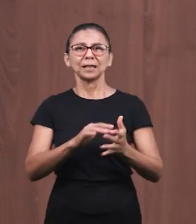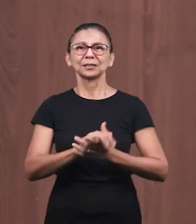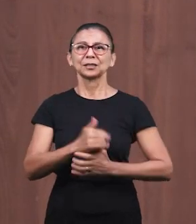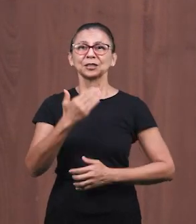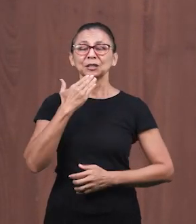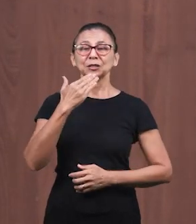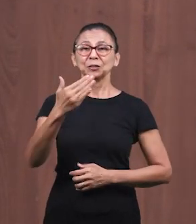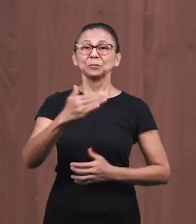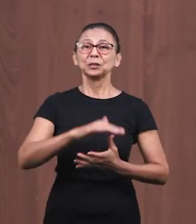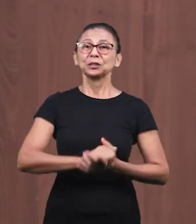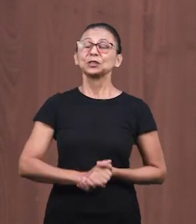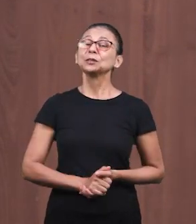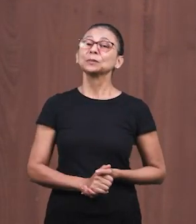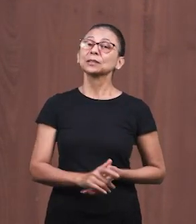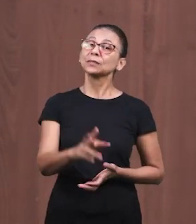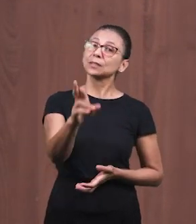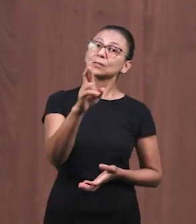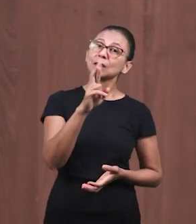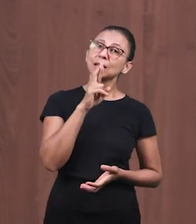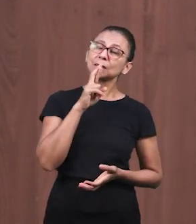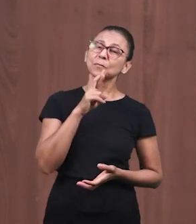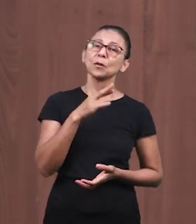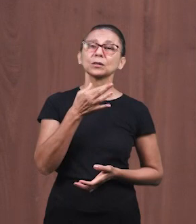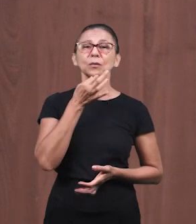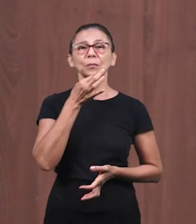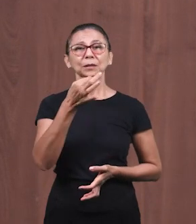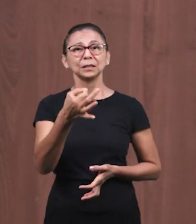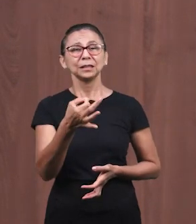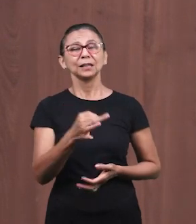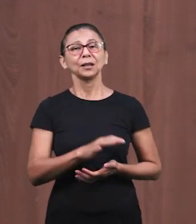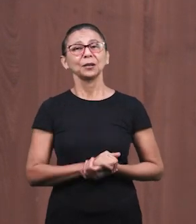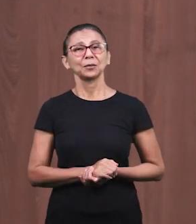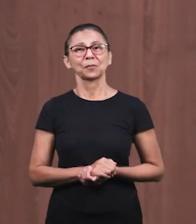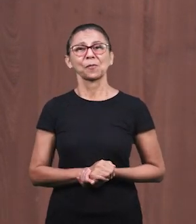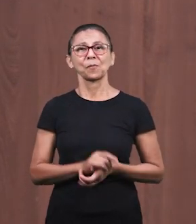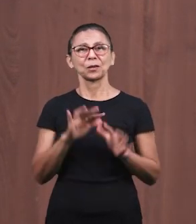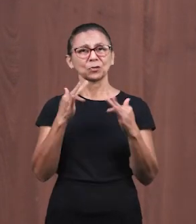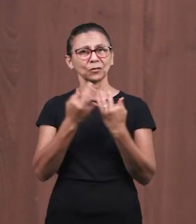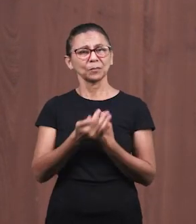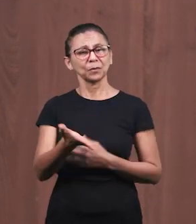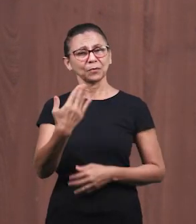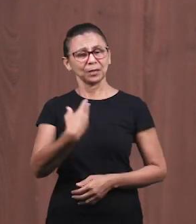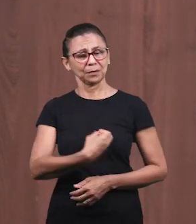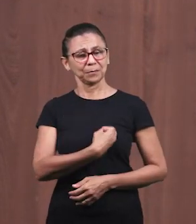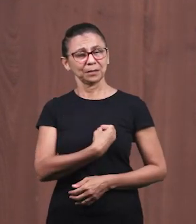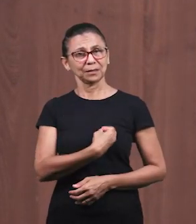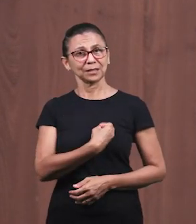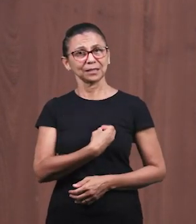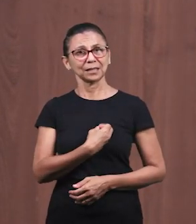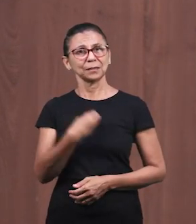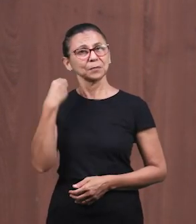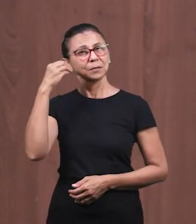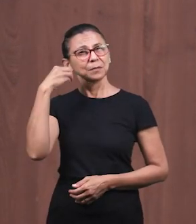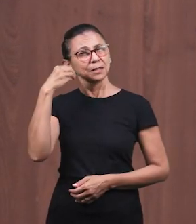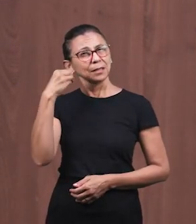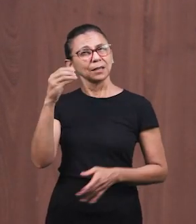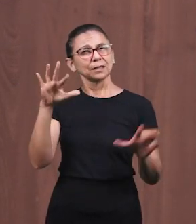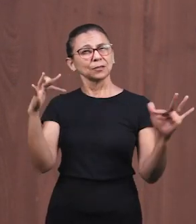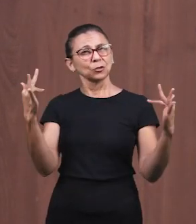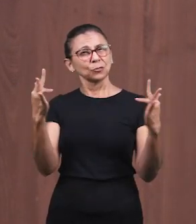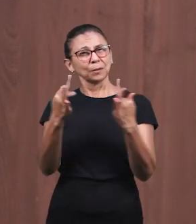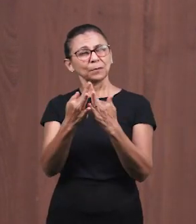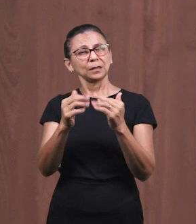retorno a respeito das contribuições desse episódio para a sua família. Participem, compartilhe conosco suas